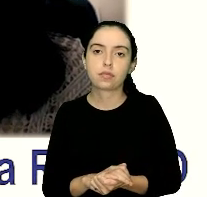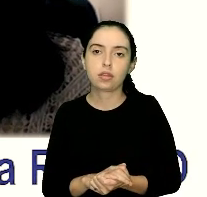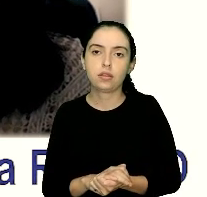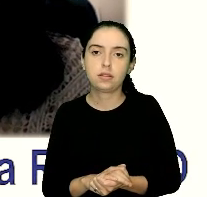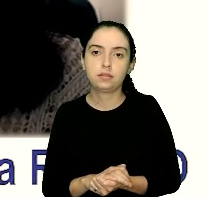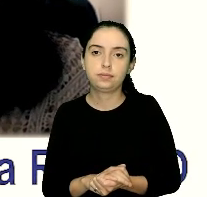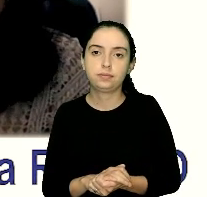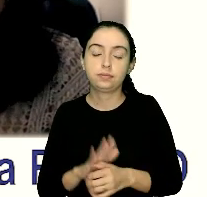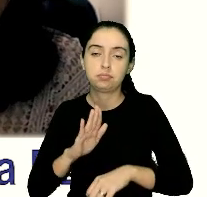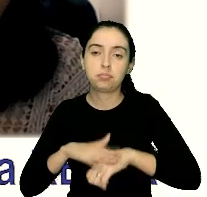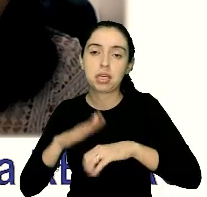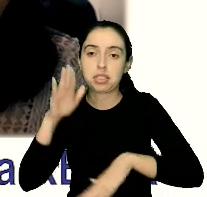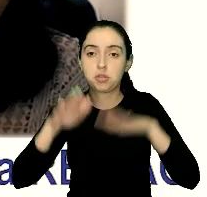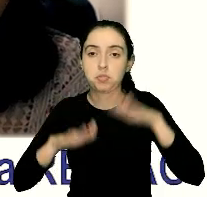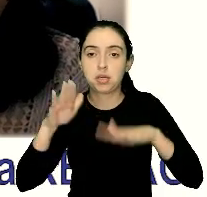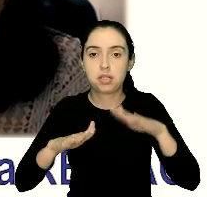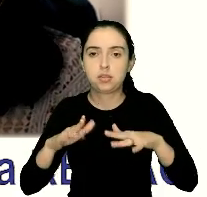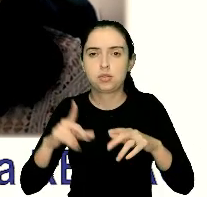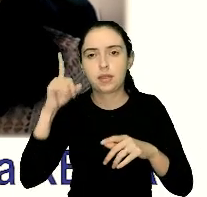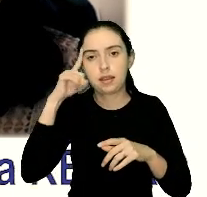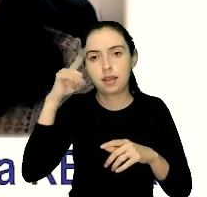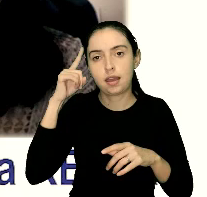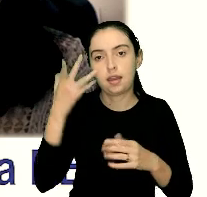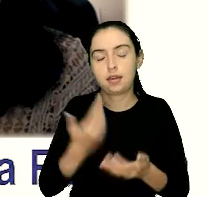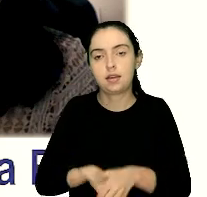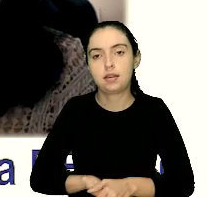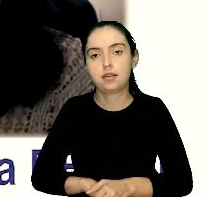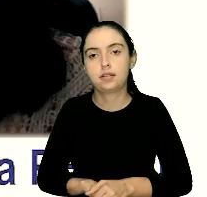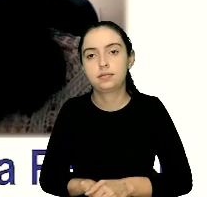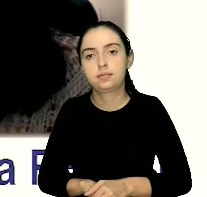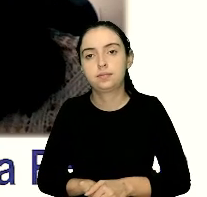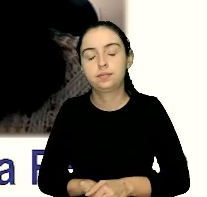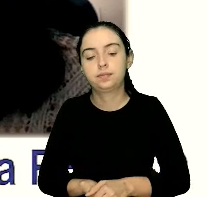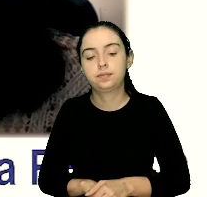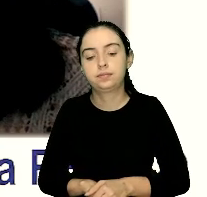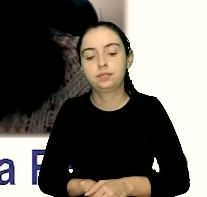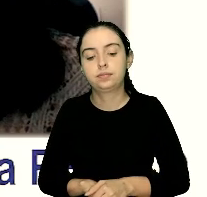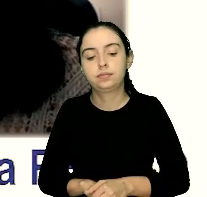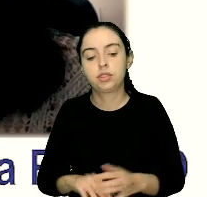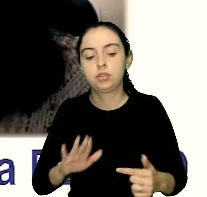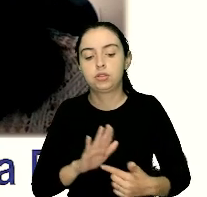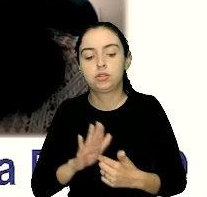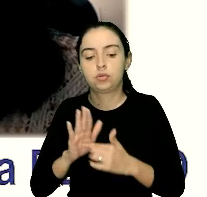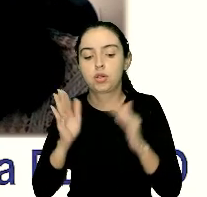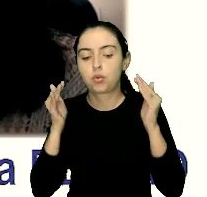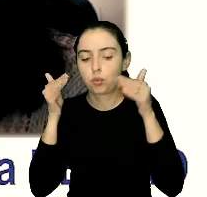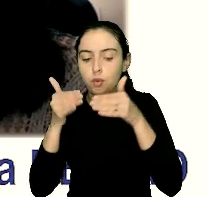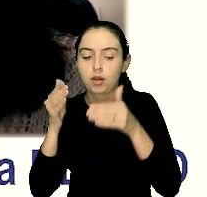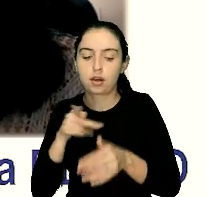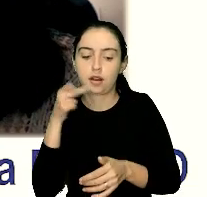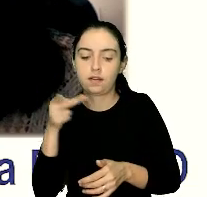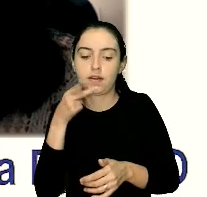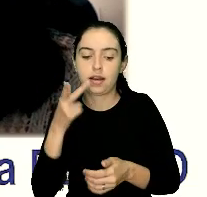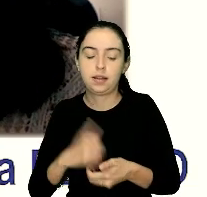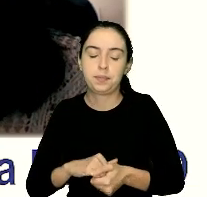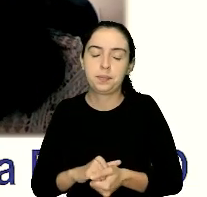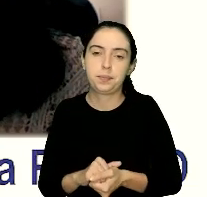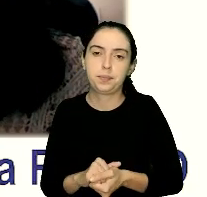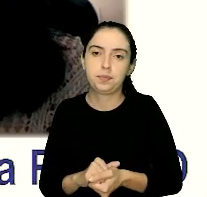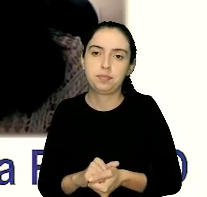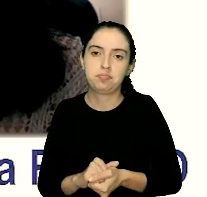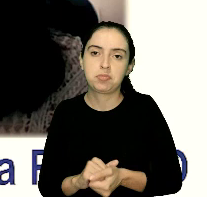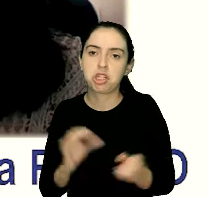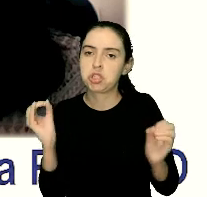a ideia que está orientando a minha fala. E, sem mais delongas, eu